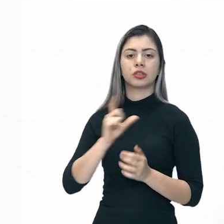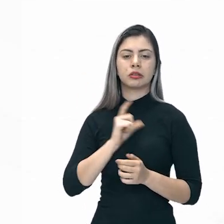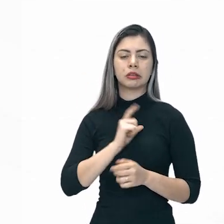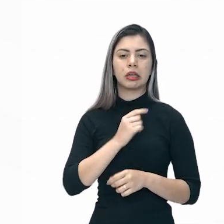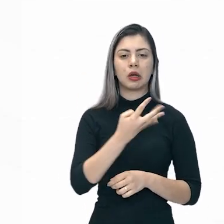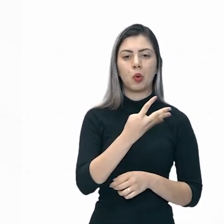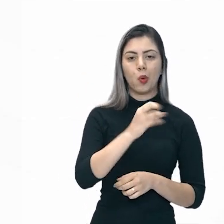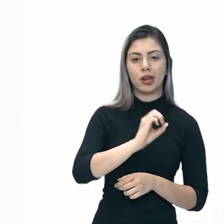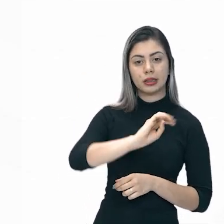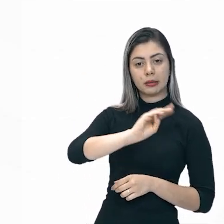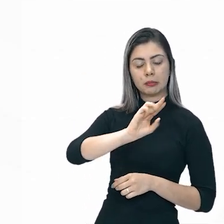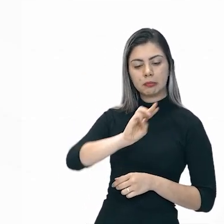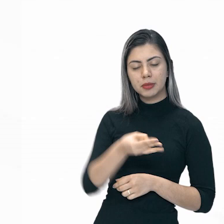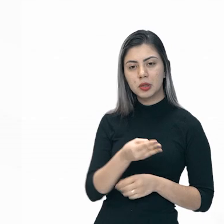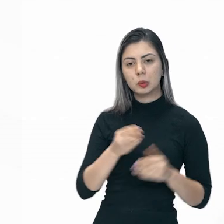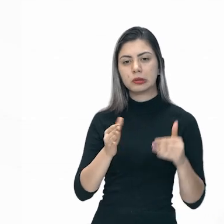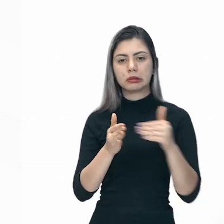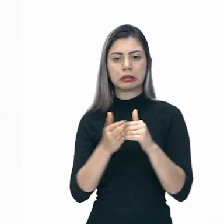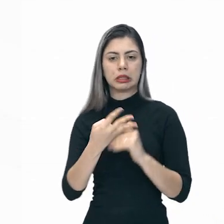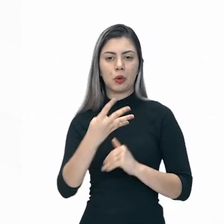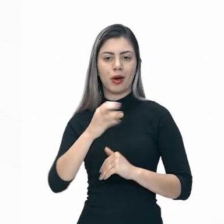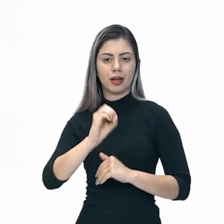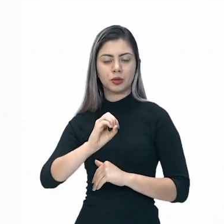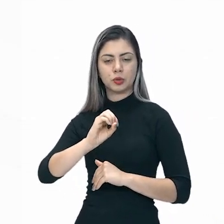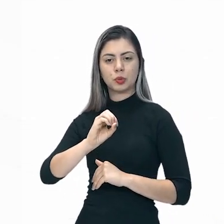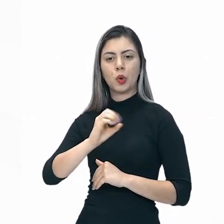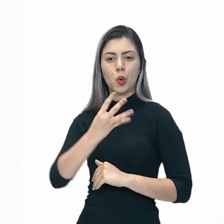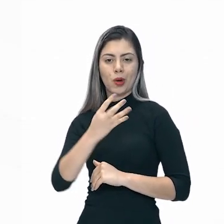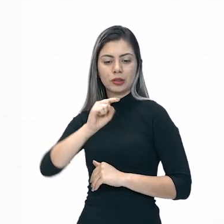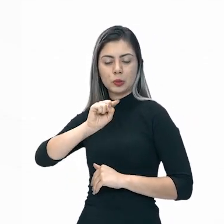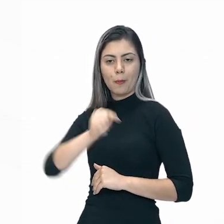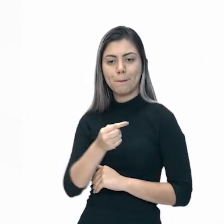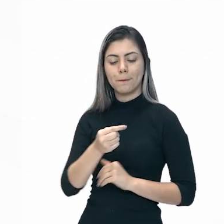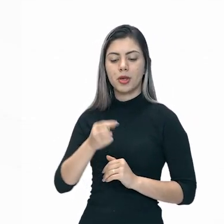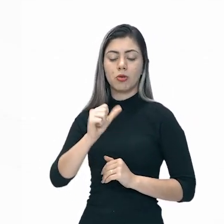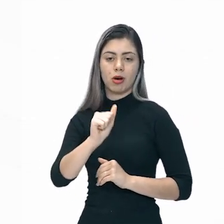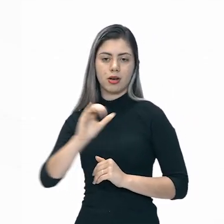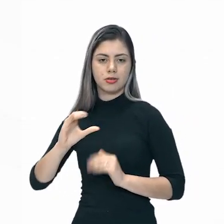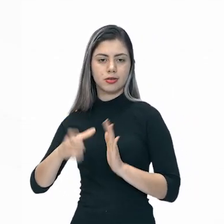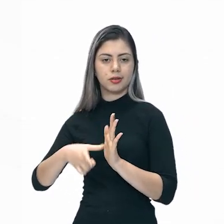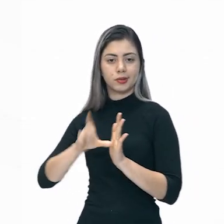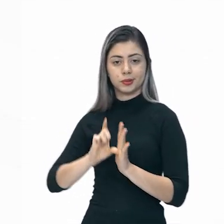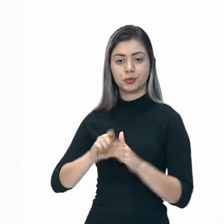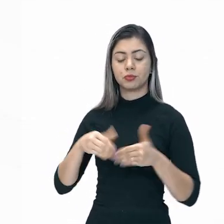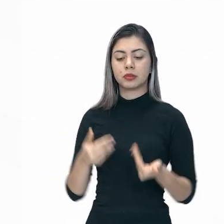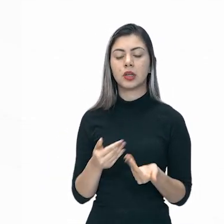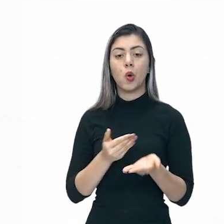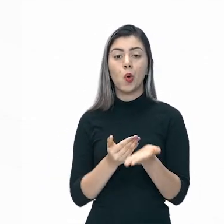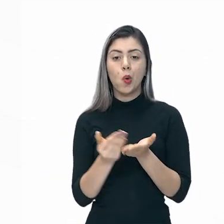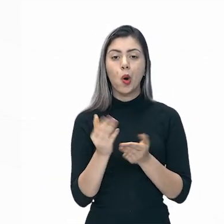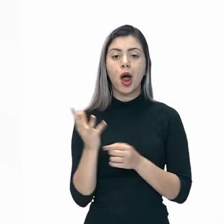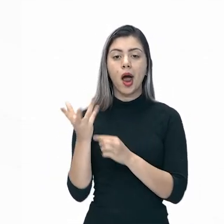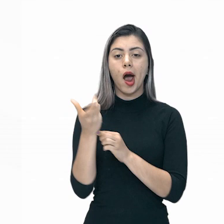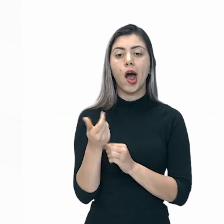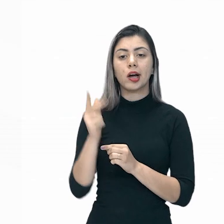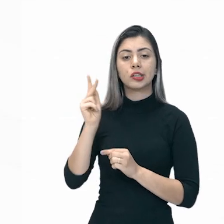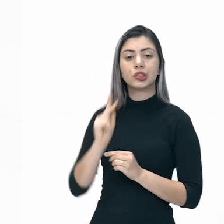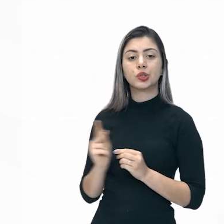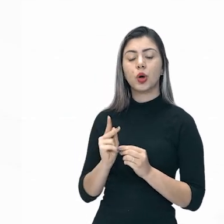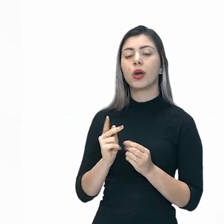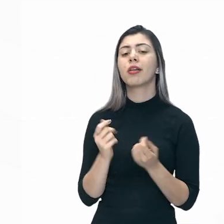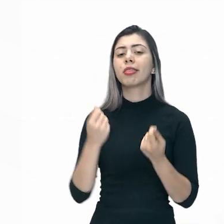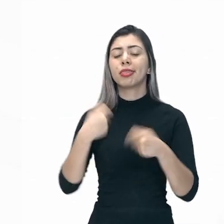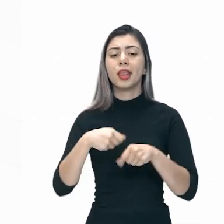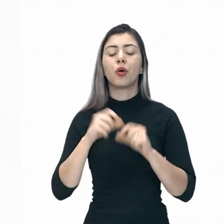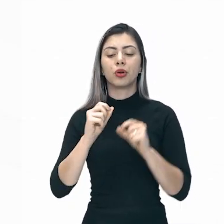a 4 mil antes de Cristo, as origens da história da arte podem ser rastreadas até a